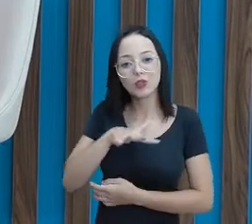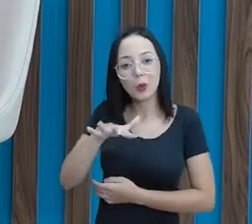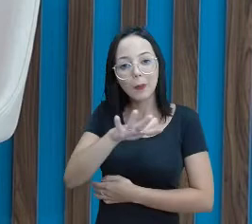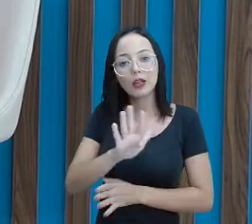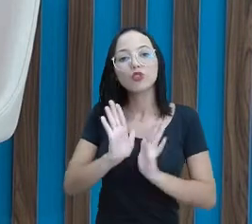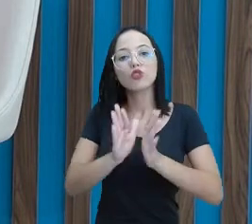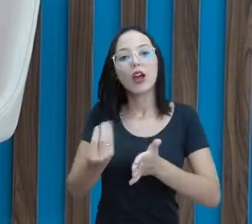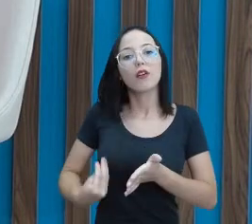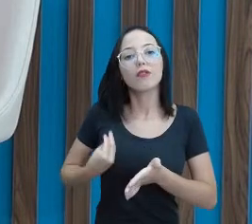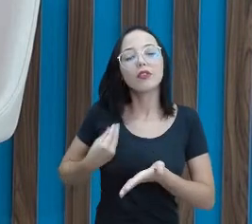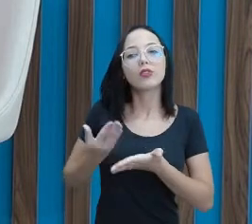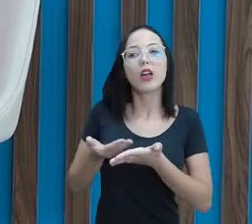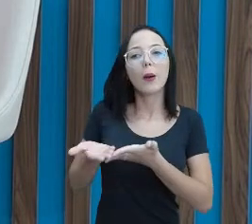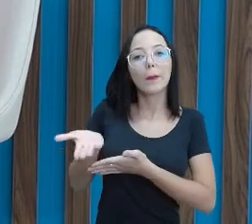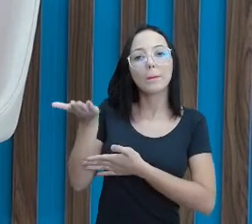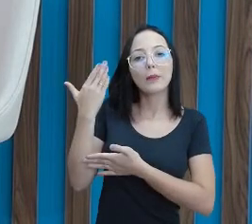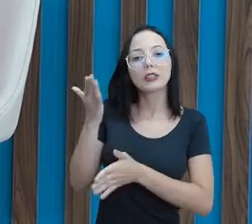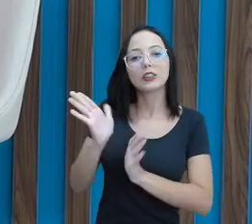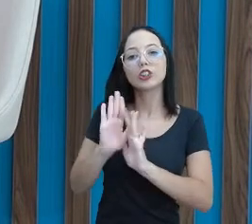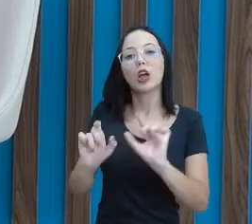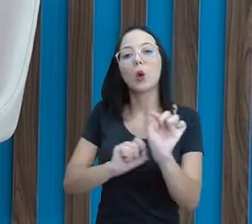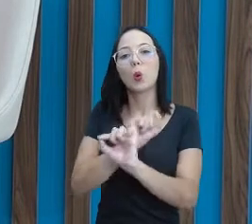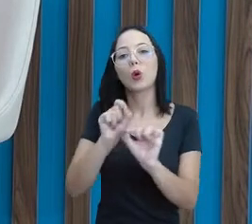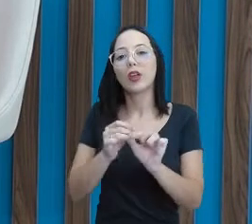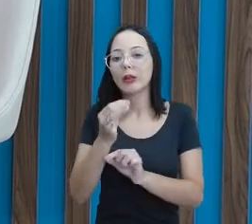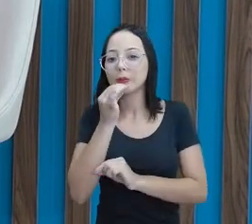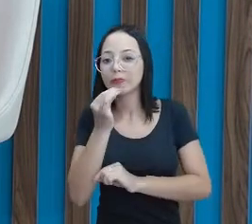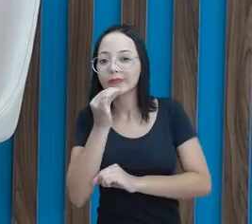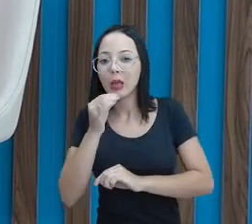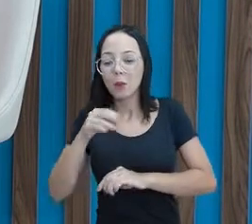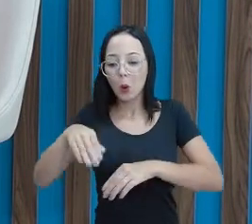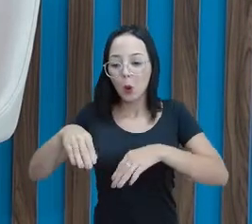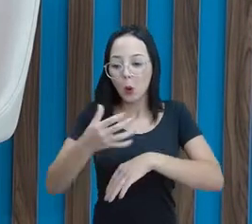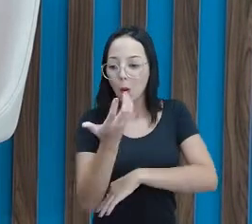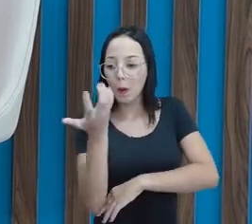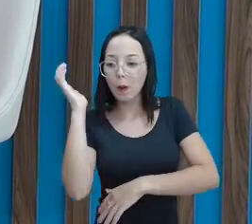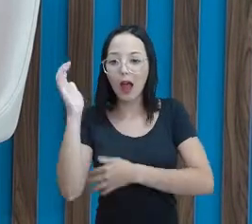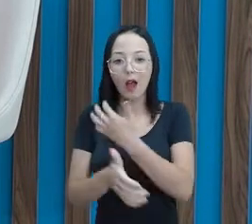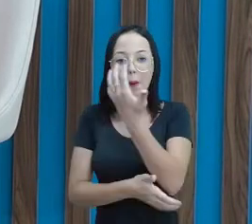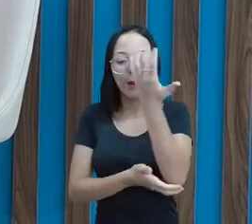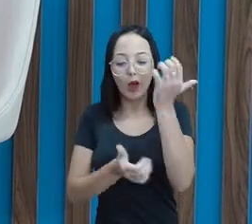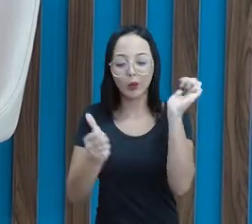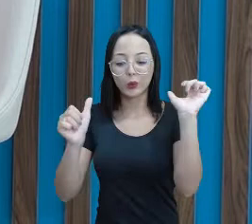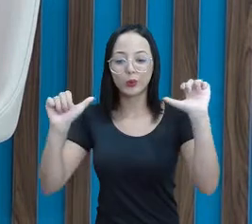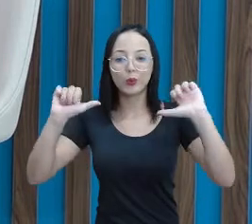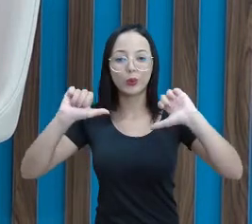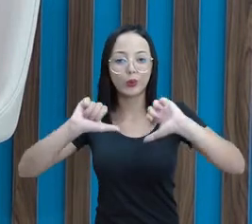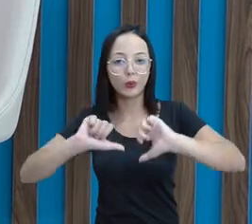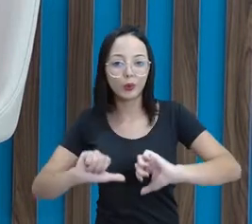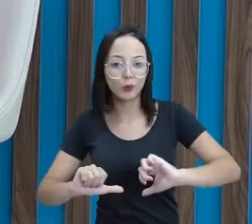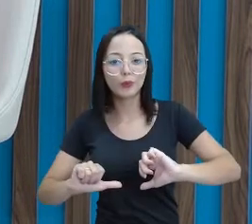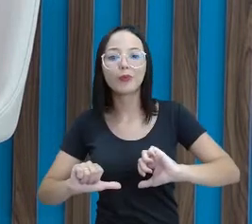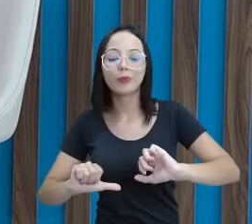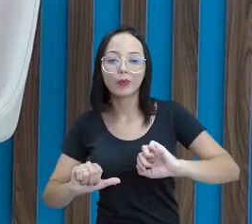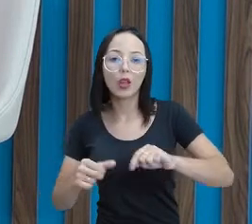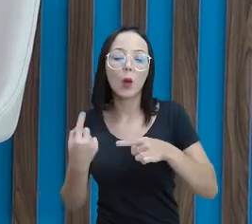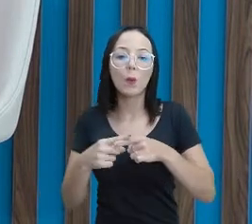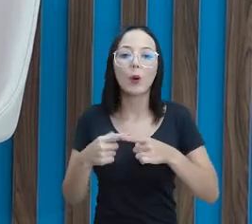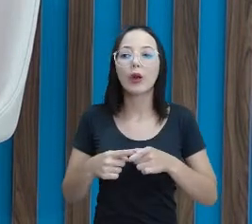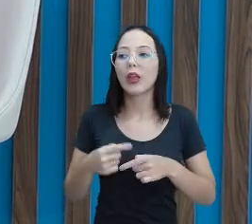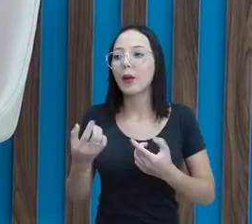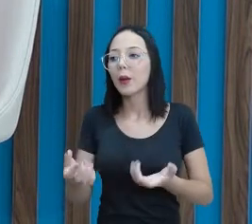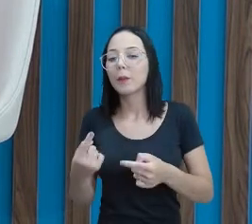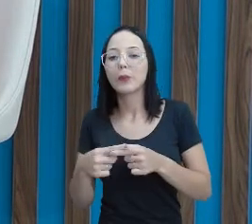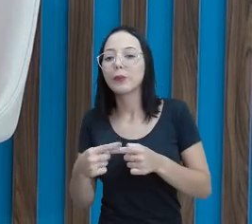vimos aqui em aulas anteriores, né? A degradação do meio ambiente. Agora, claro, não é só questão de ocupação, né? O que é que a